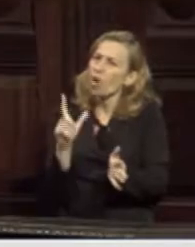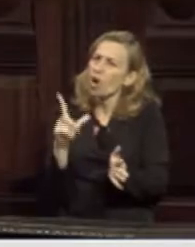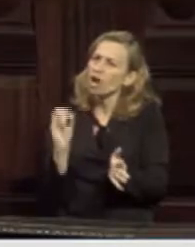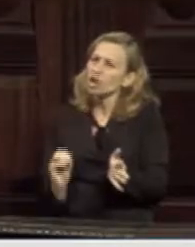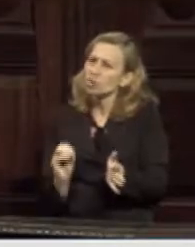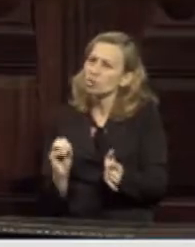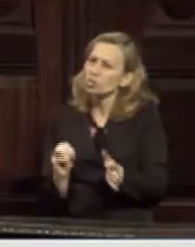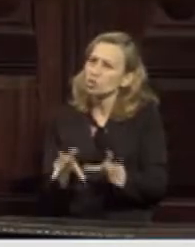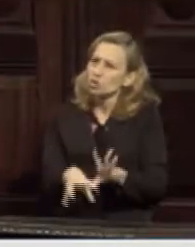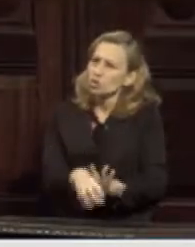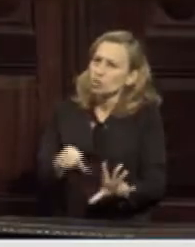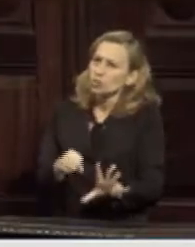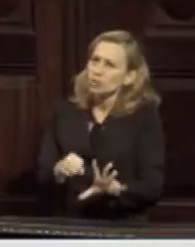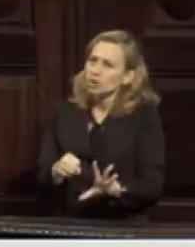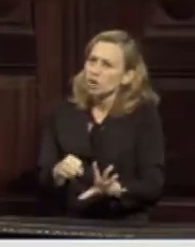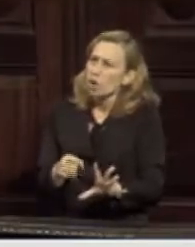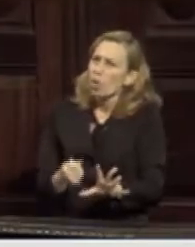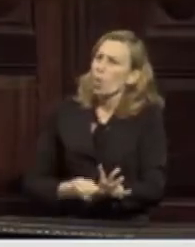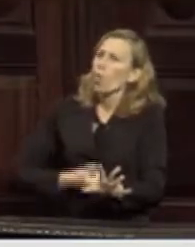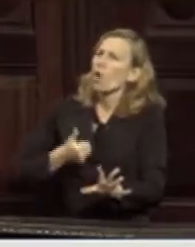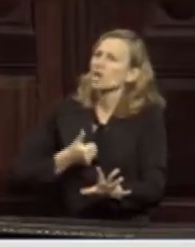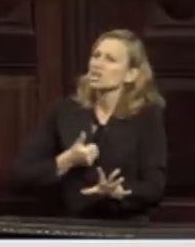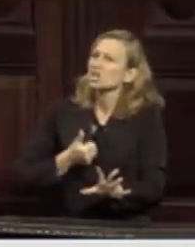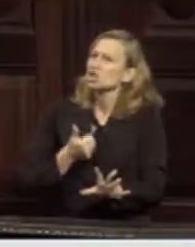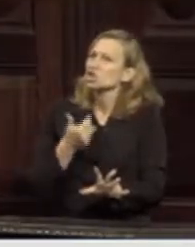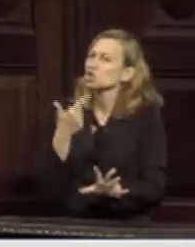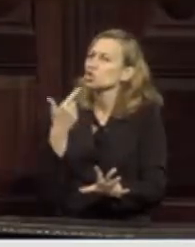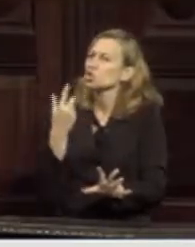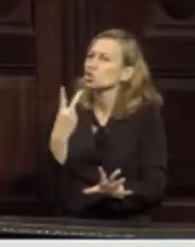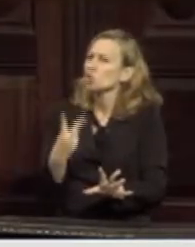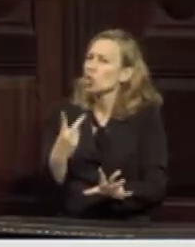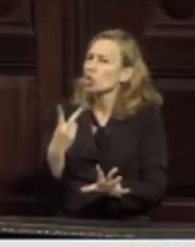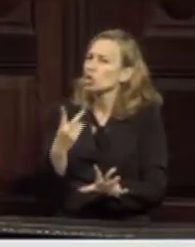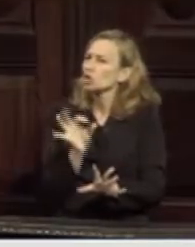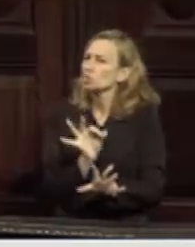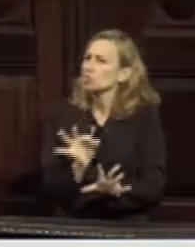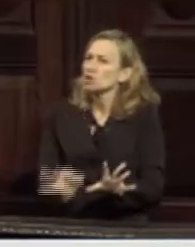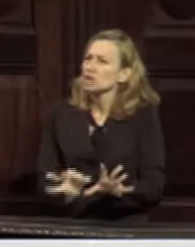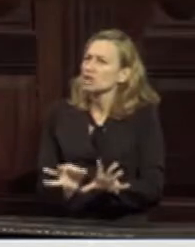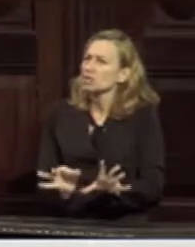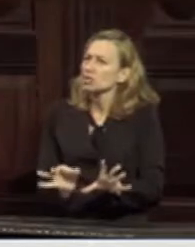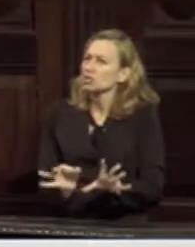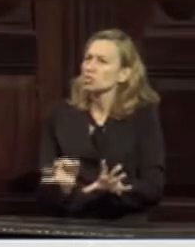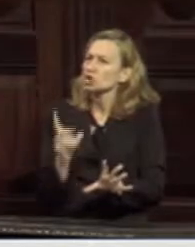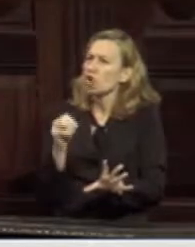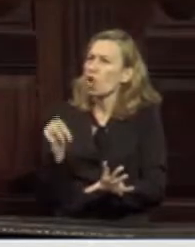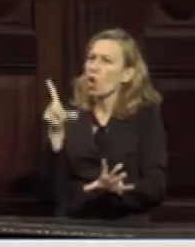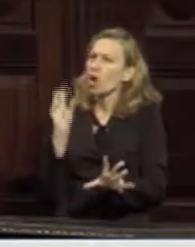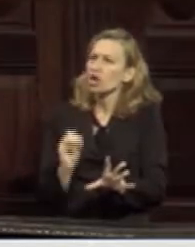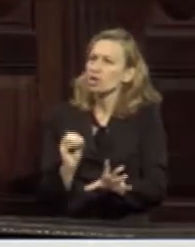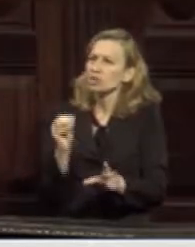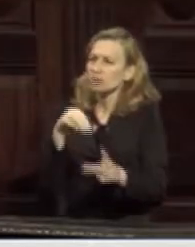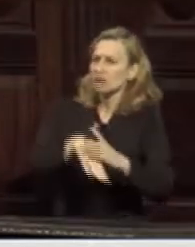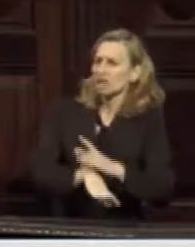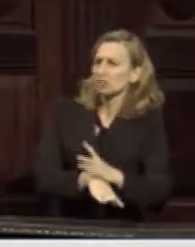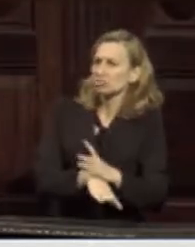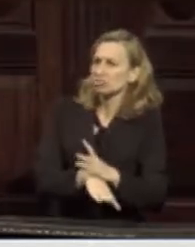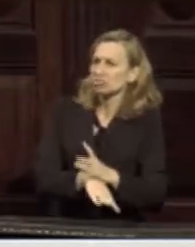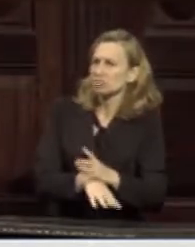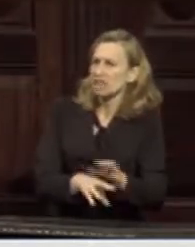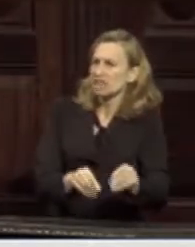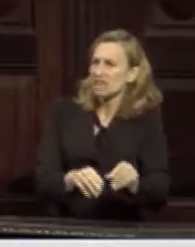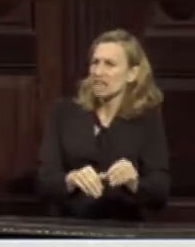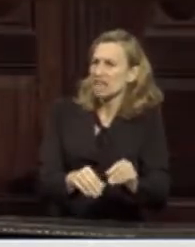Ou seja, quase 2/3 do óleo fica debaixo da terra sem produzir emprego,